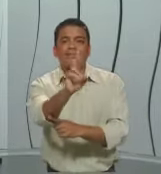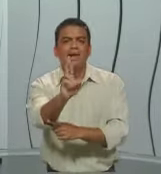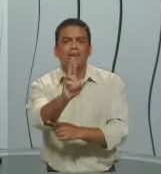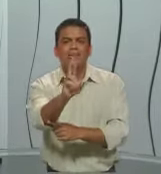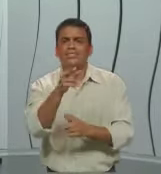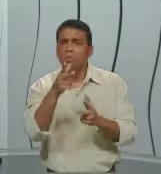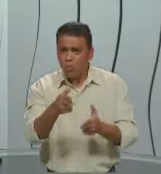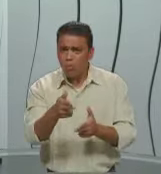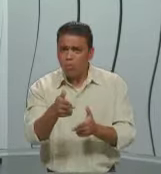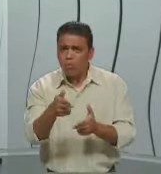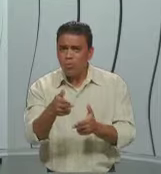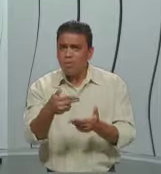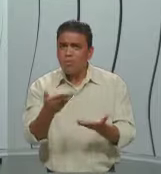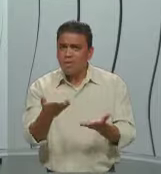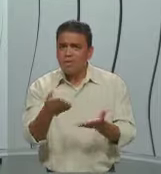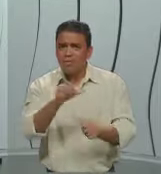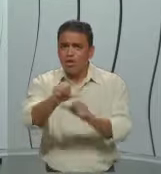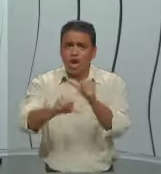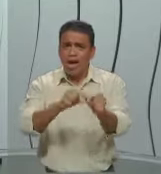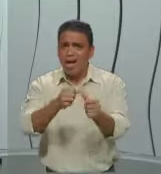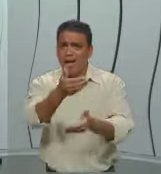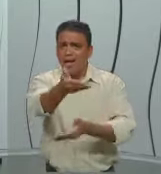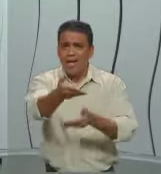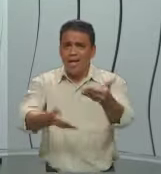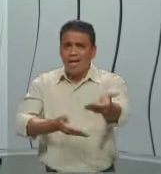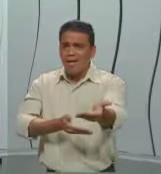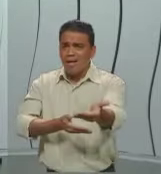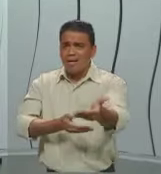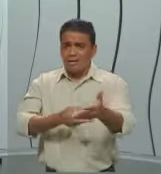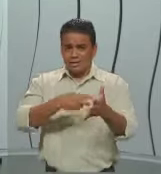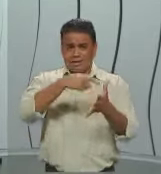mesma coisa? Eu estou trocando 5 notas por uma.